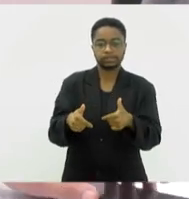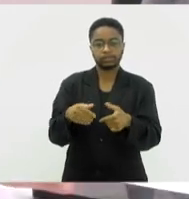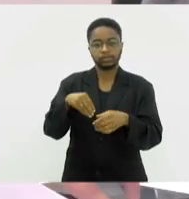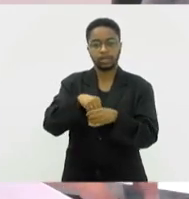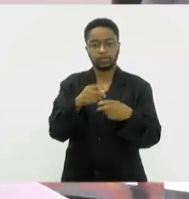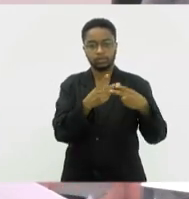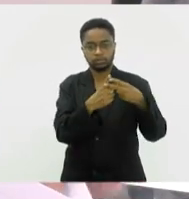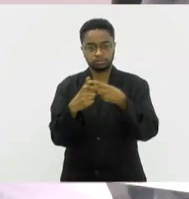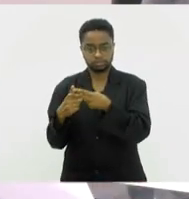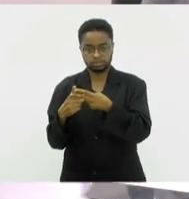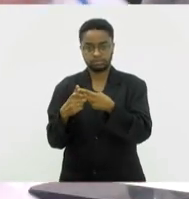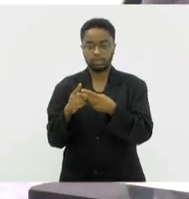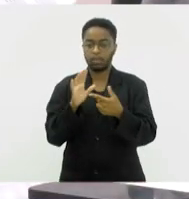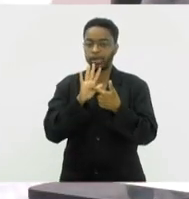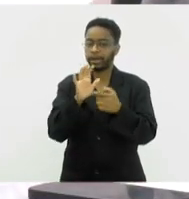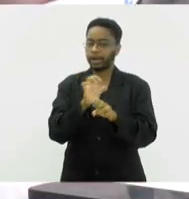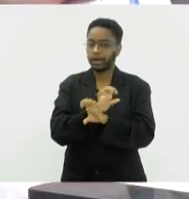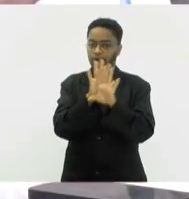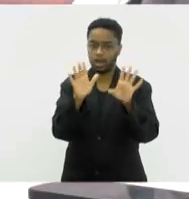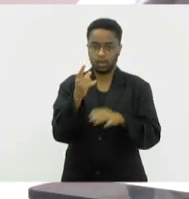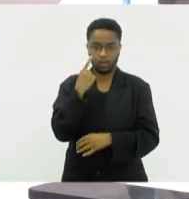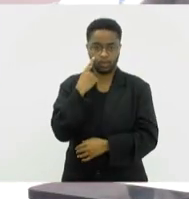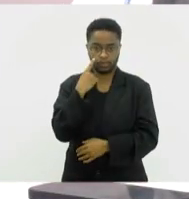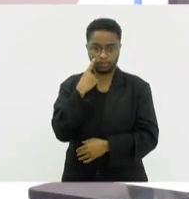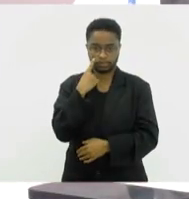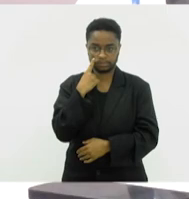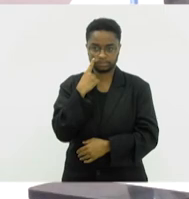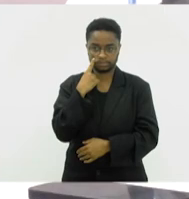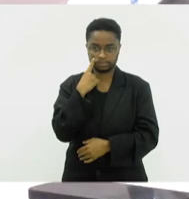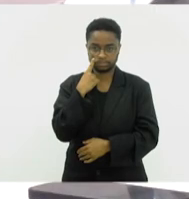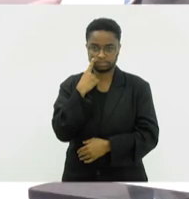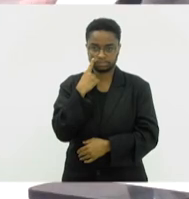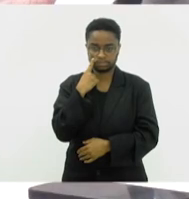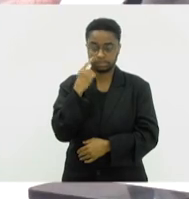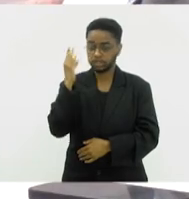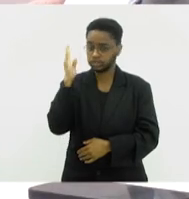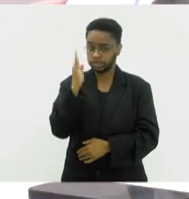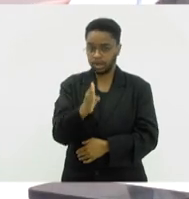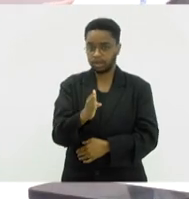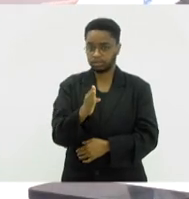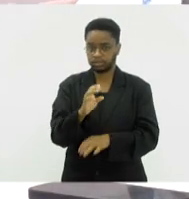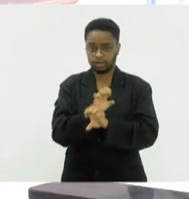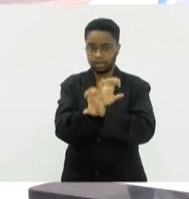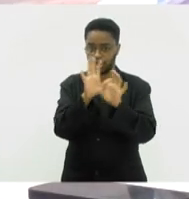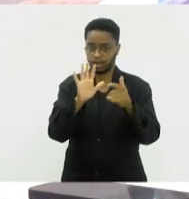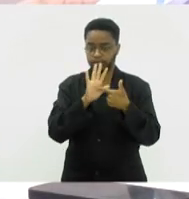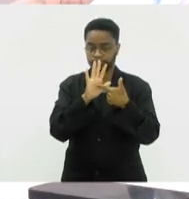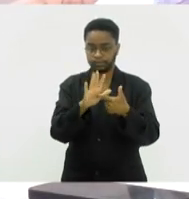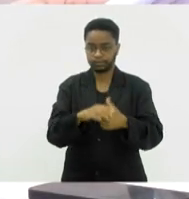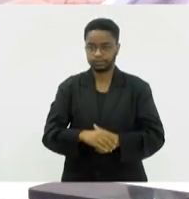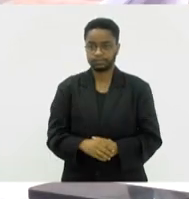são claras aqui, elas falam assim, é algo muito, muito, muito preciso.